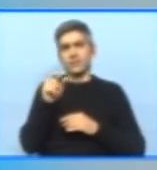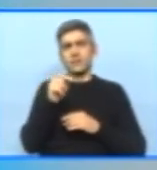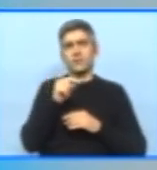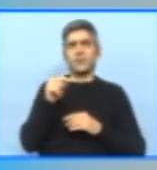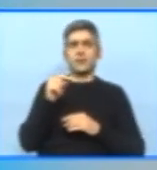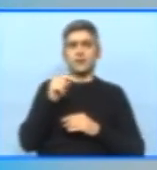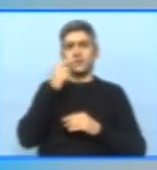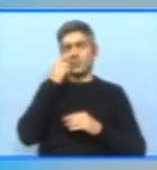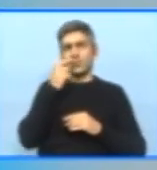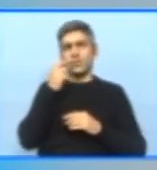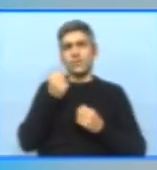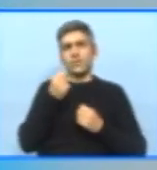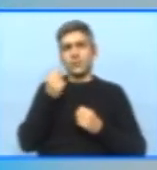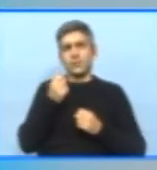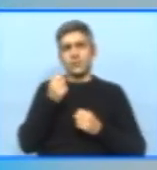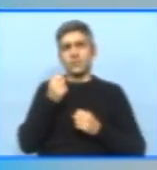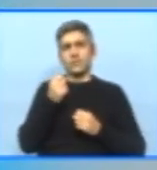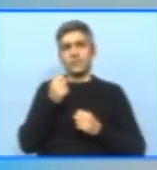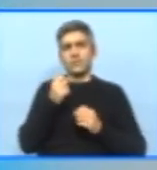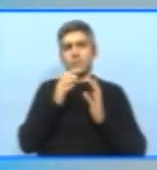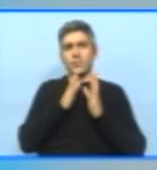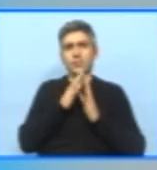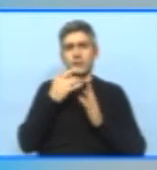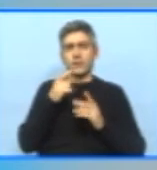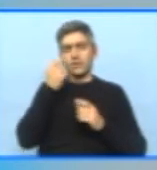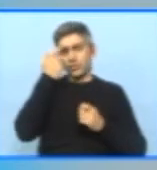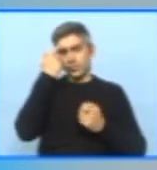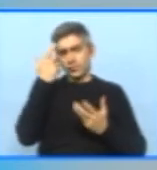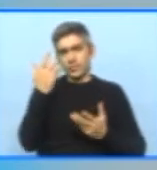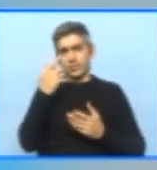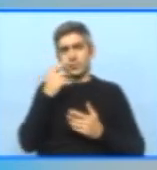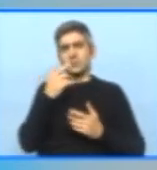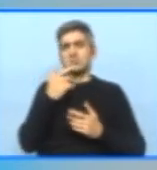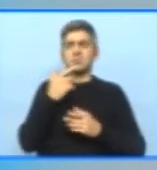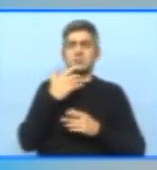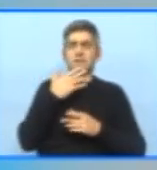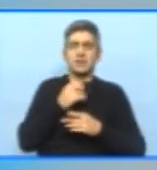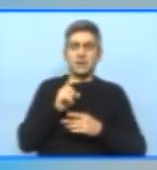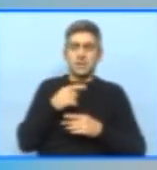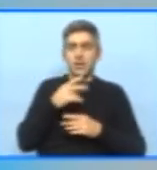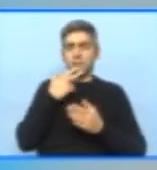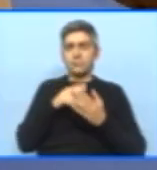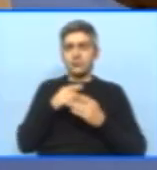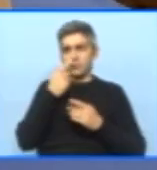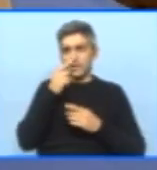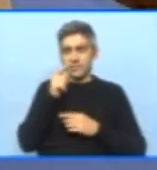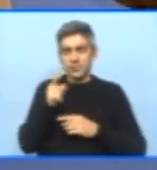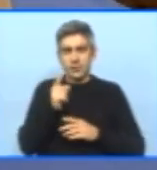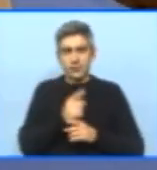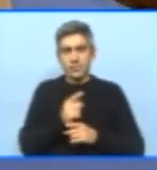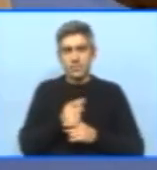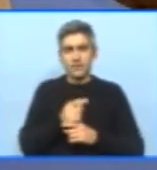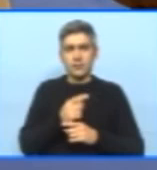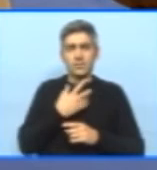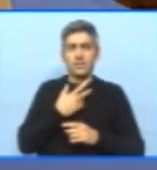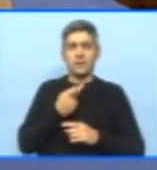pelo improvável. Não é? Muitas vezes Deus tem estas surpresas do improvável. Não é? E é muito David